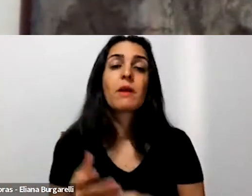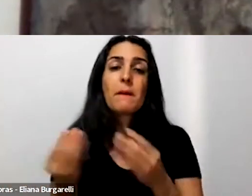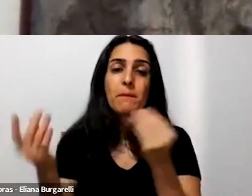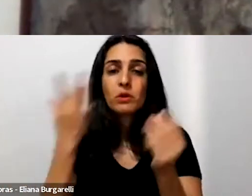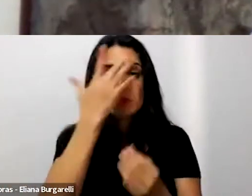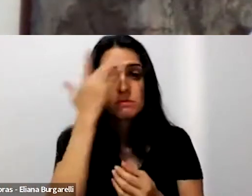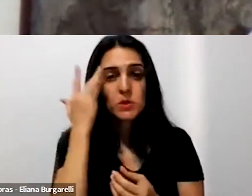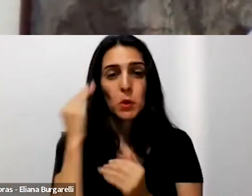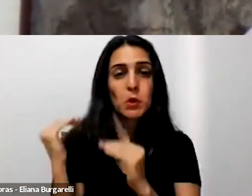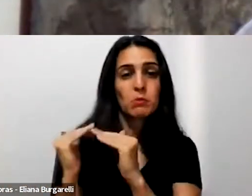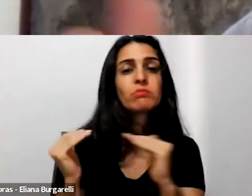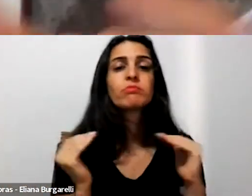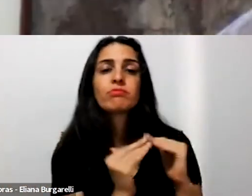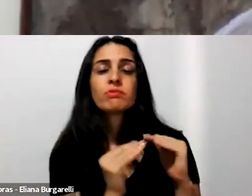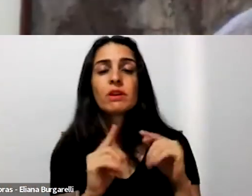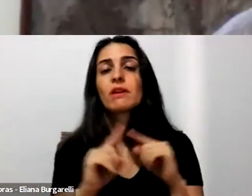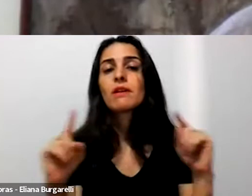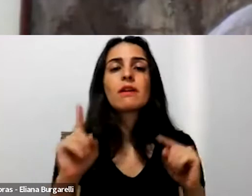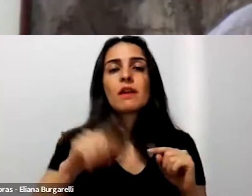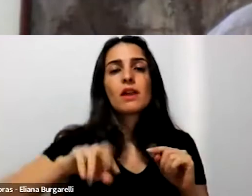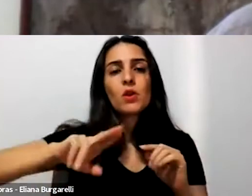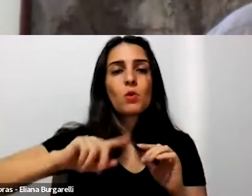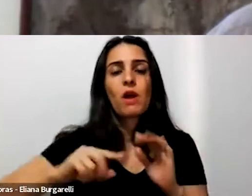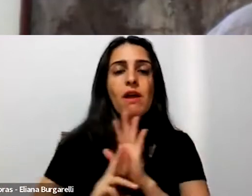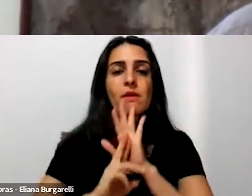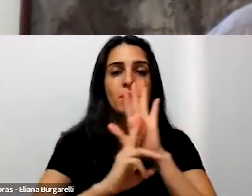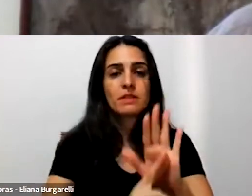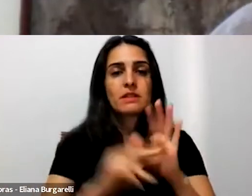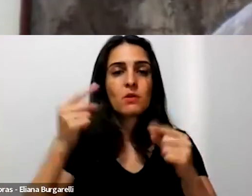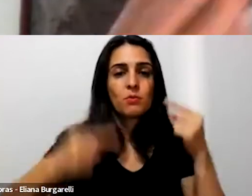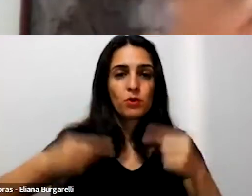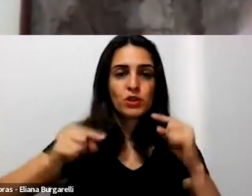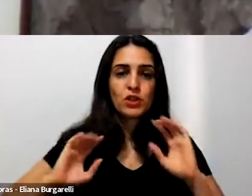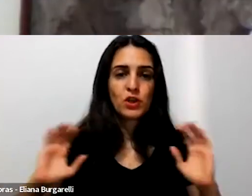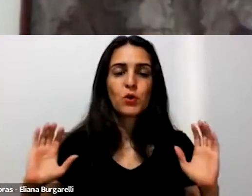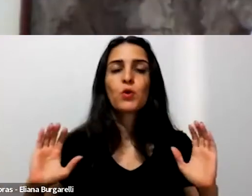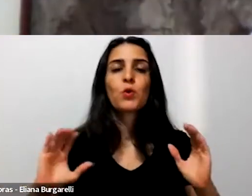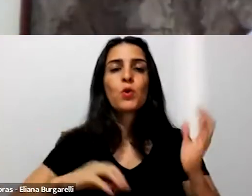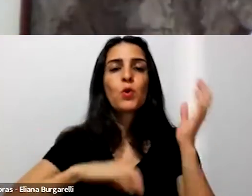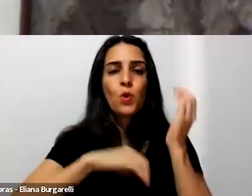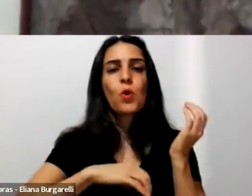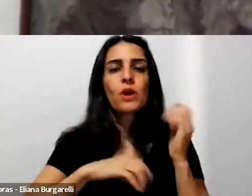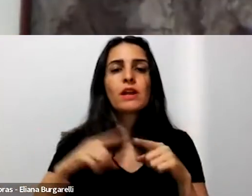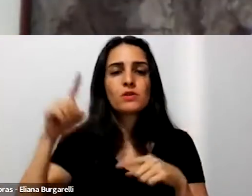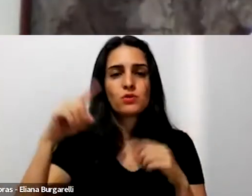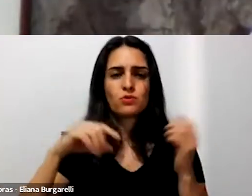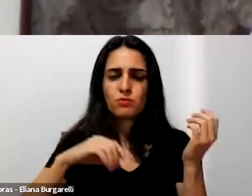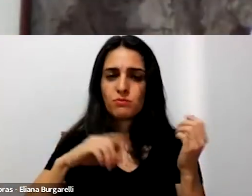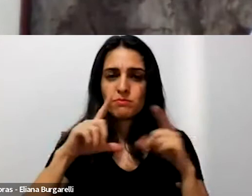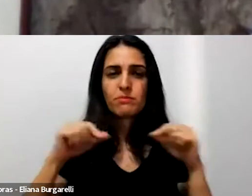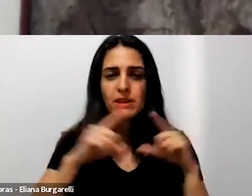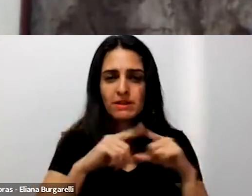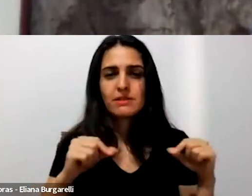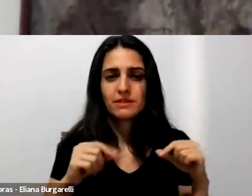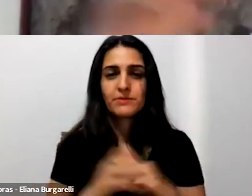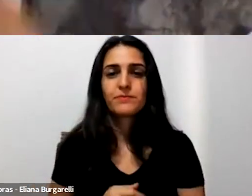concorde, isso não está traduzido em representação política no Congresso Nacional, por exemplo. Então, o desafio de nós termos uma eleição este ano, acho que a Antônia vai